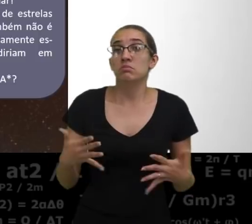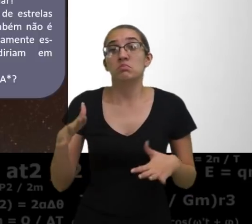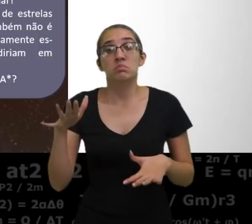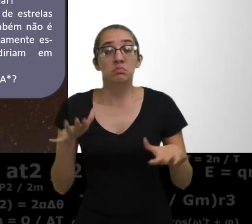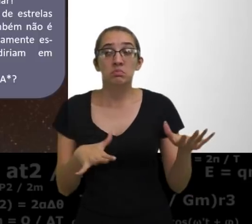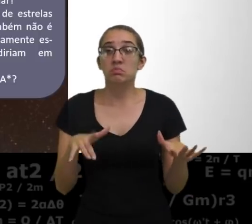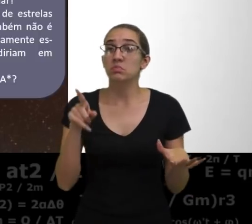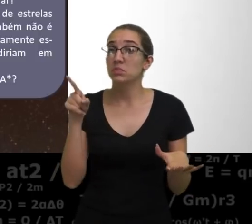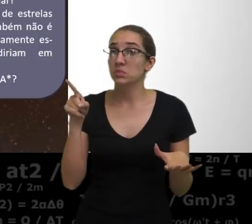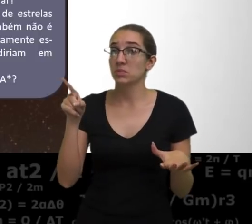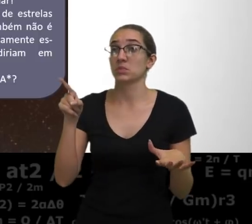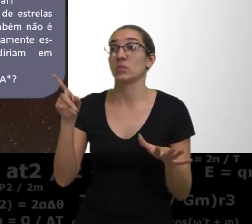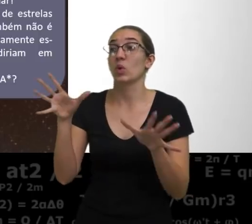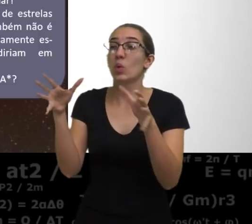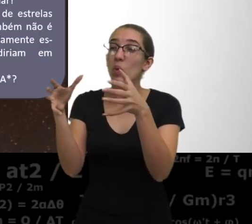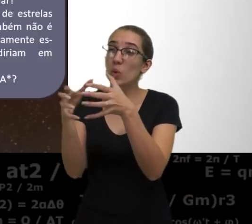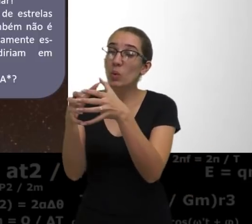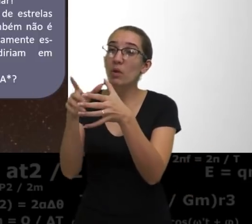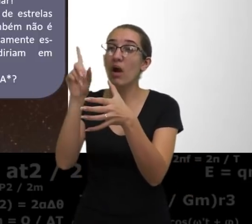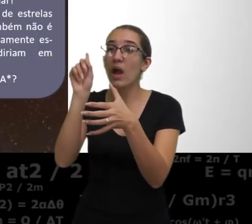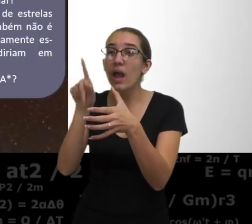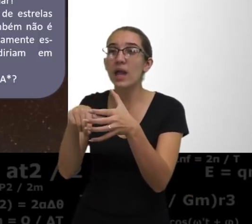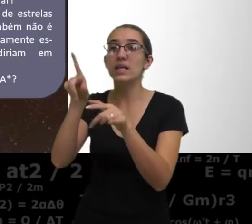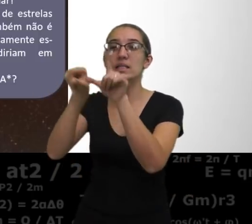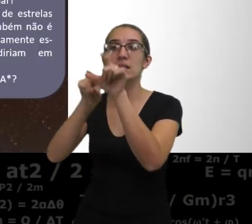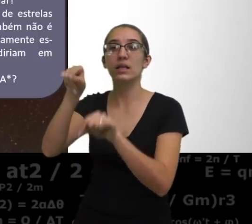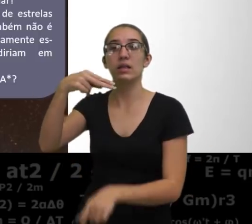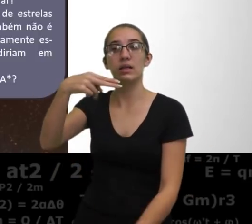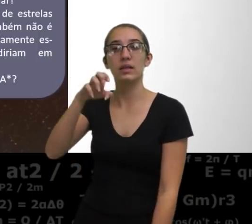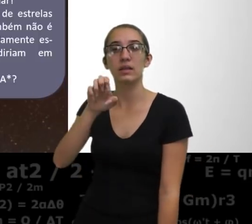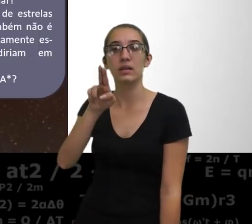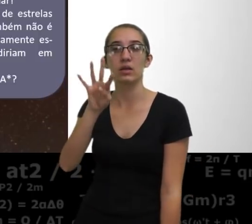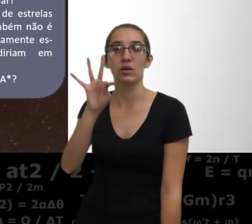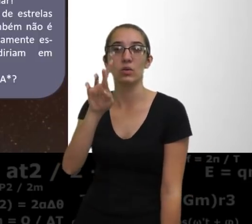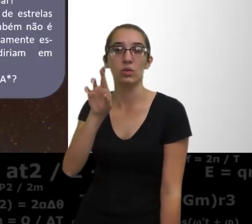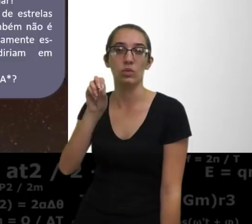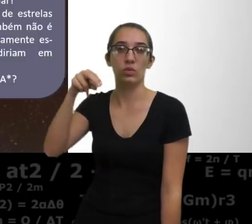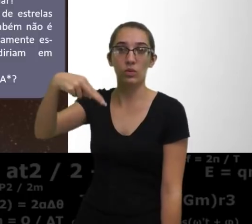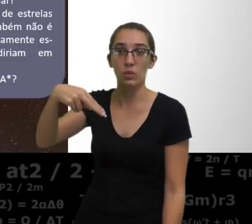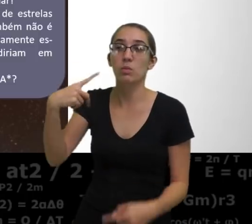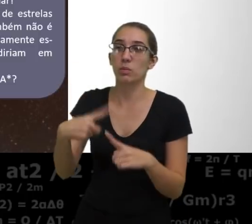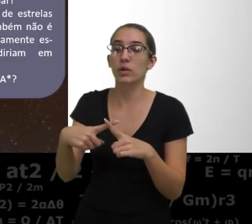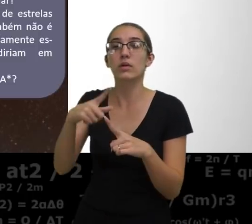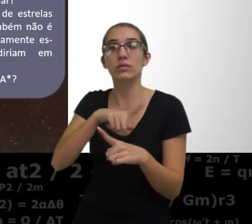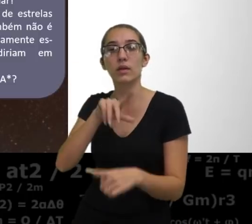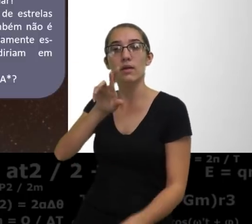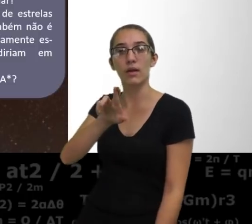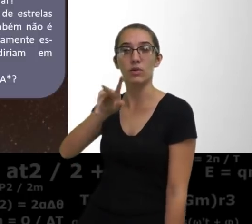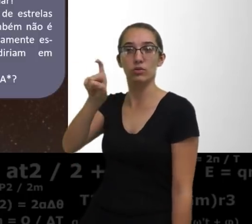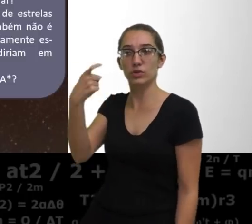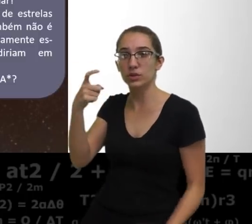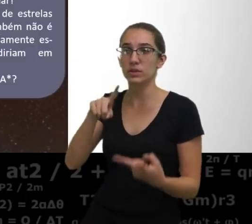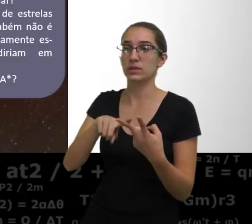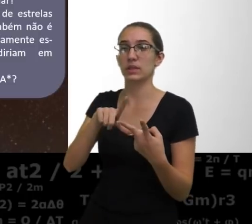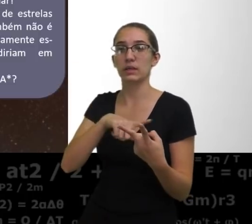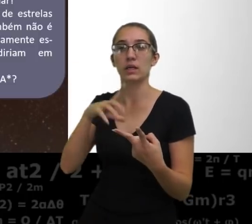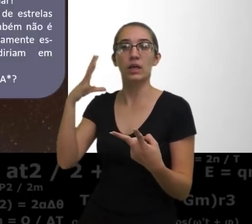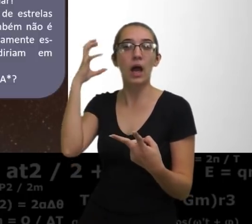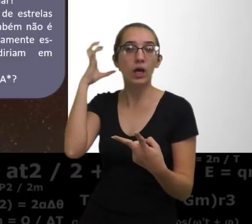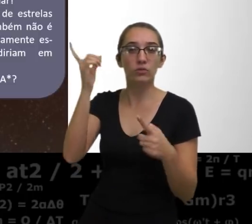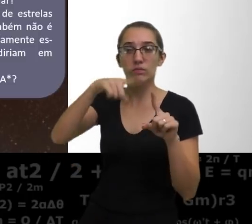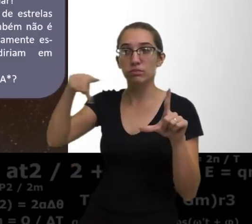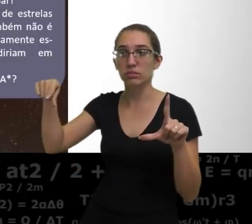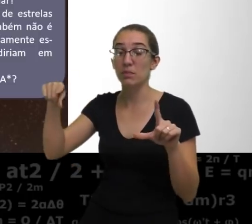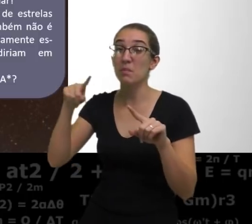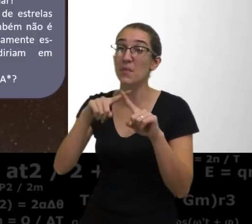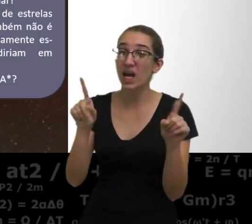tem raio-x e tem ondas de rádio. O problema é que isso não é possível. Tá? Por quê? Porque se o aglomerado de estrelas de